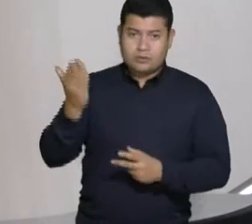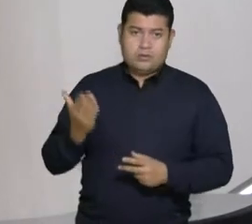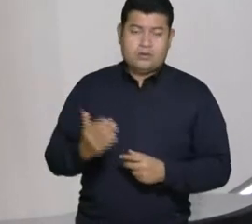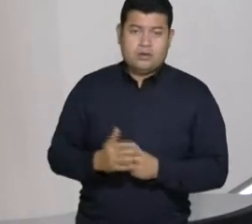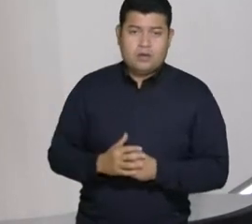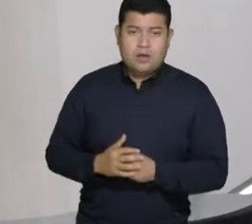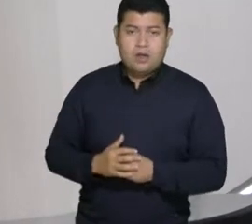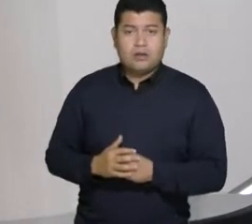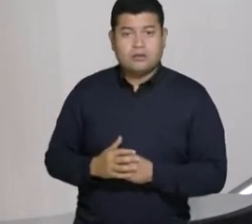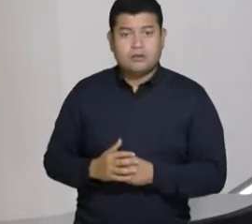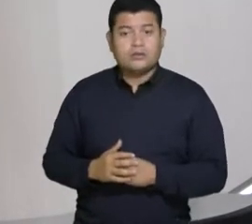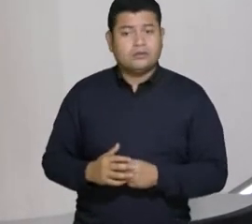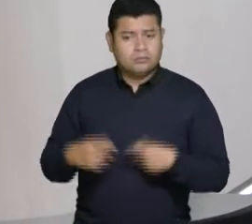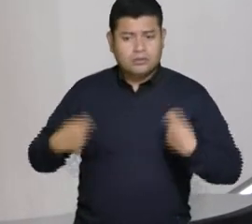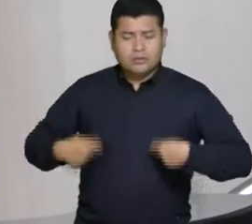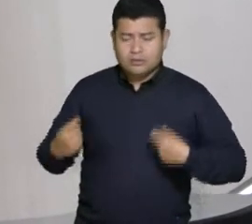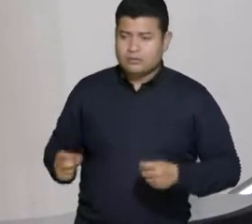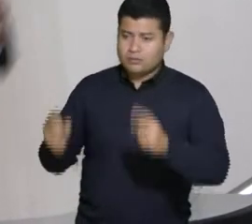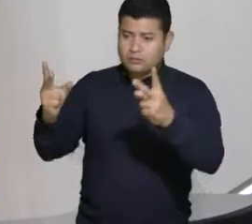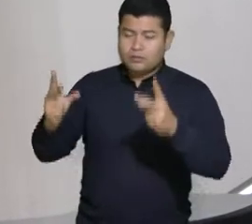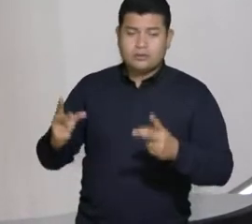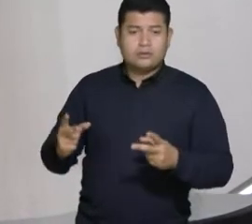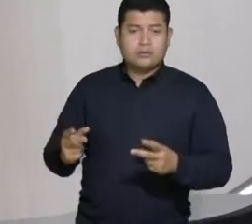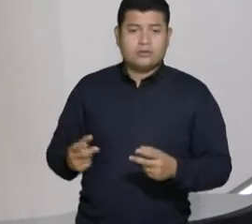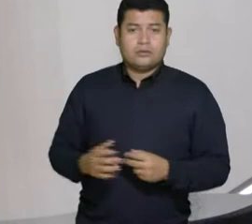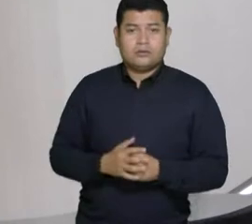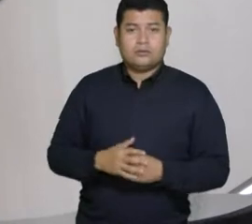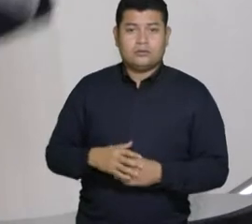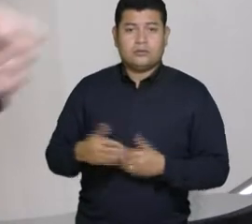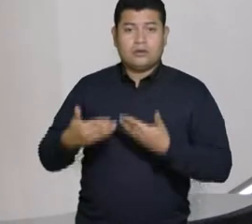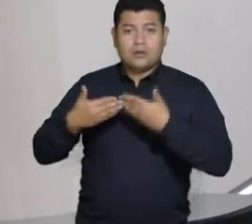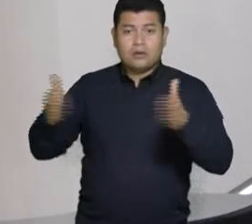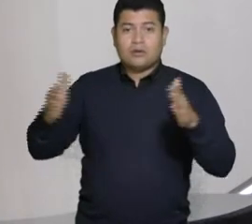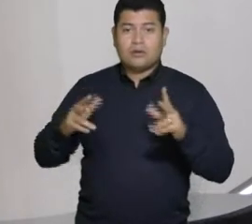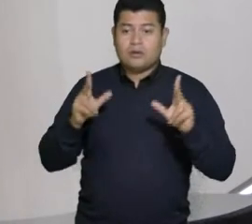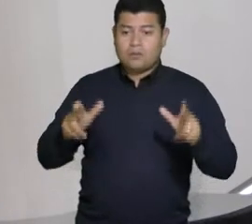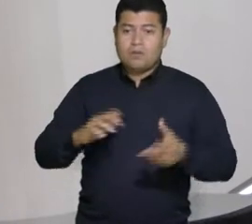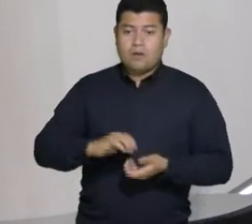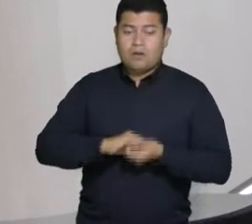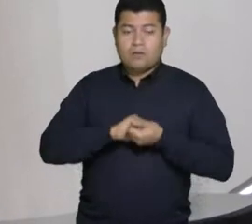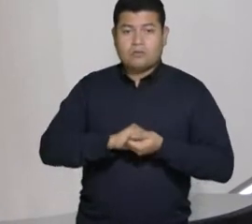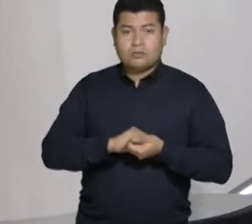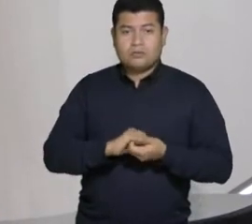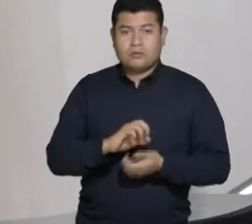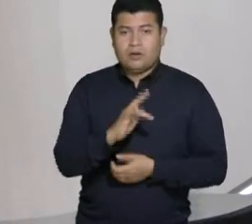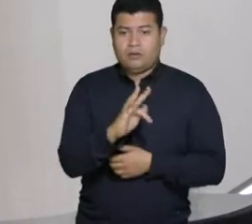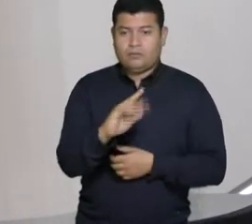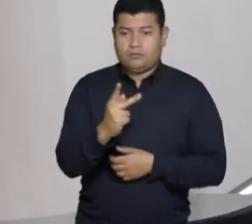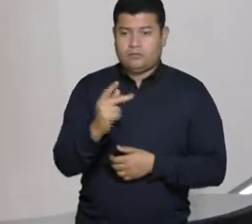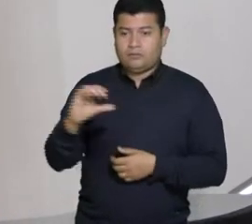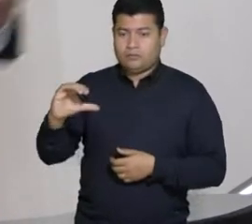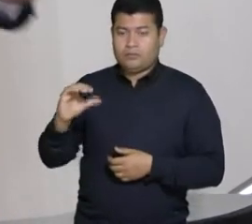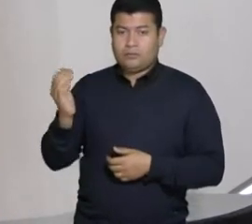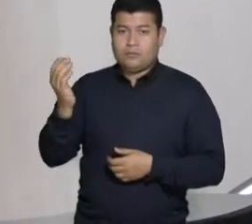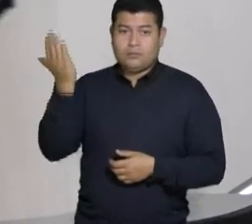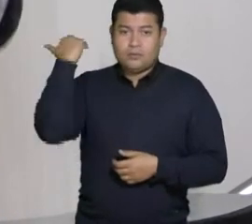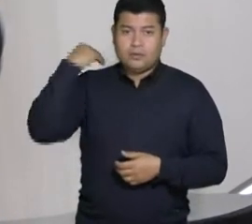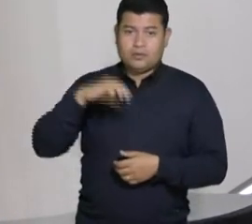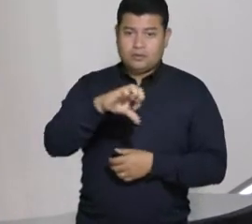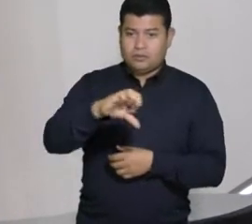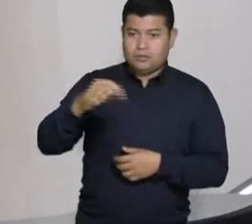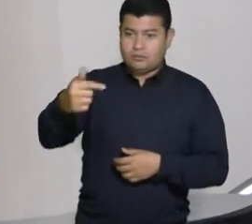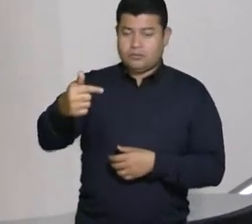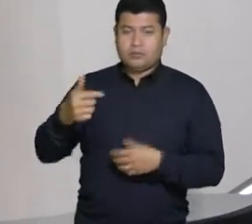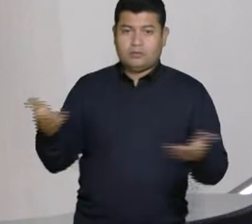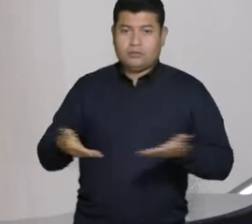Petrobras privatizada abre o mercado tal como lá o Luiz Henrique fez com as telecomunicações em 97 hoje